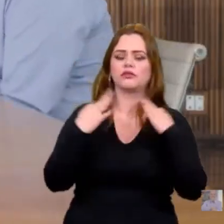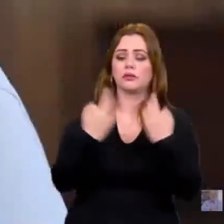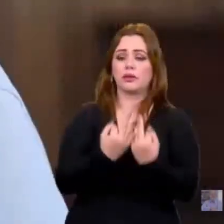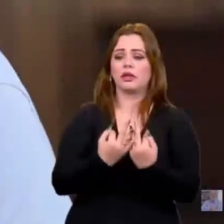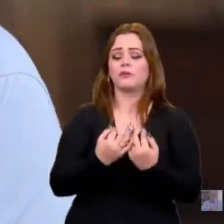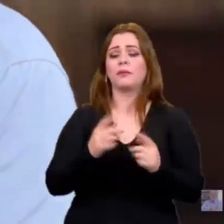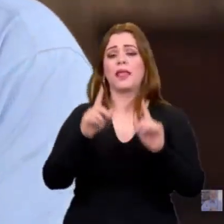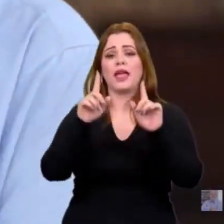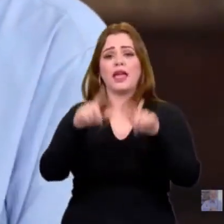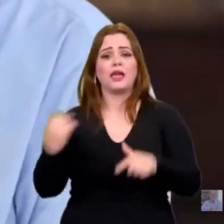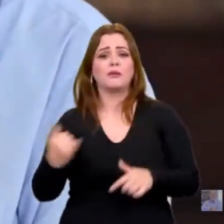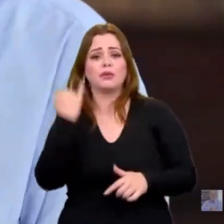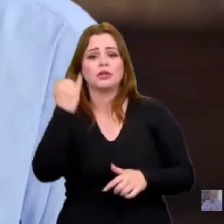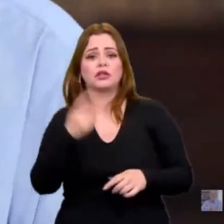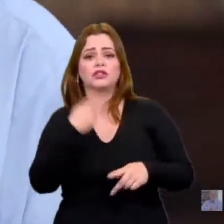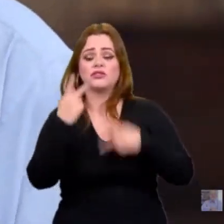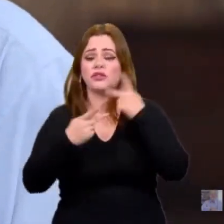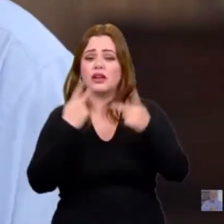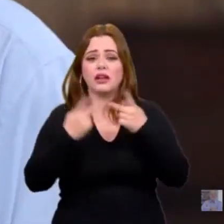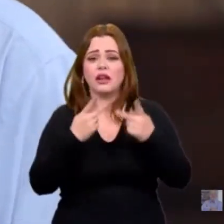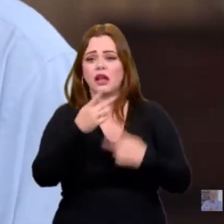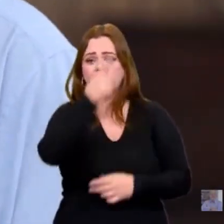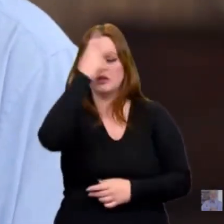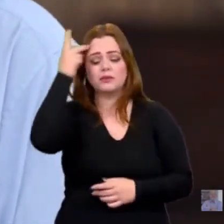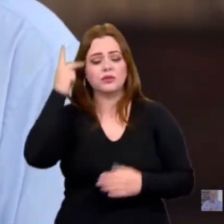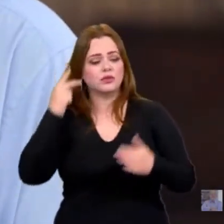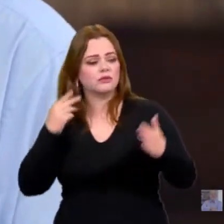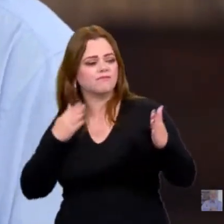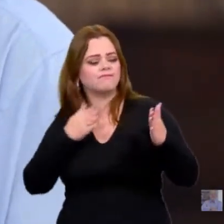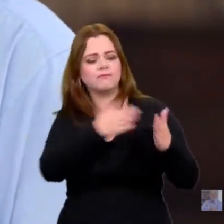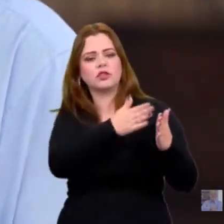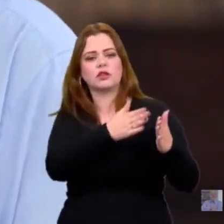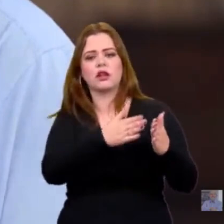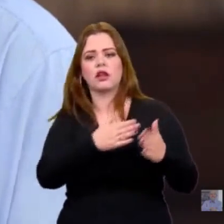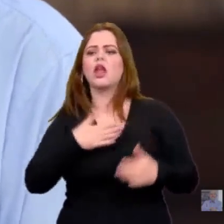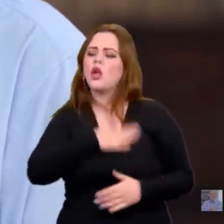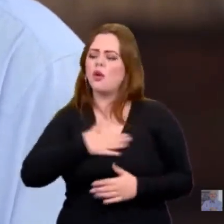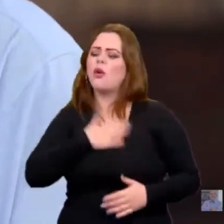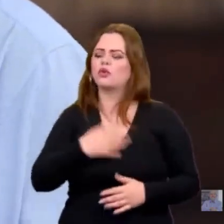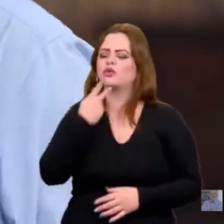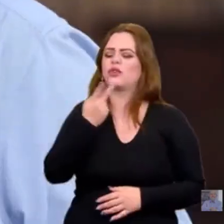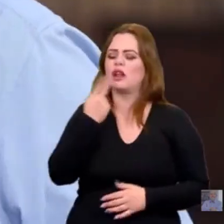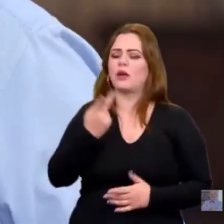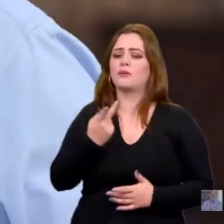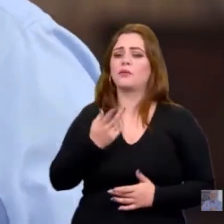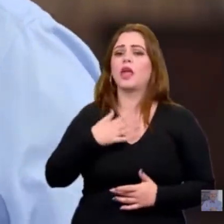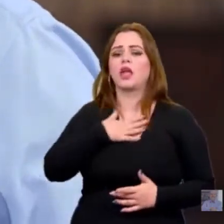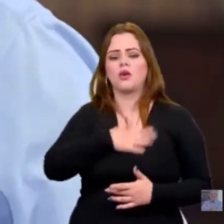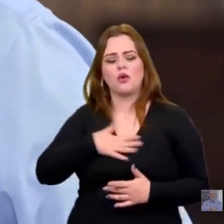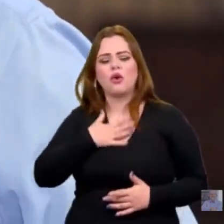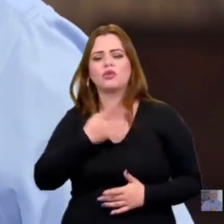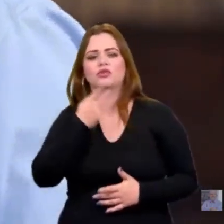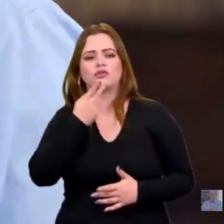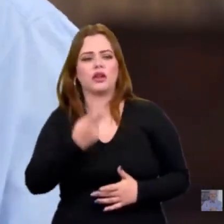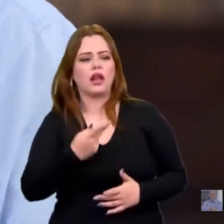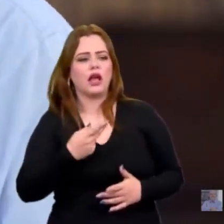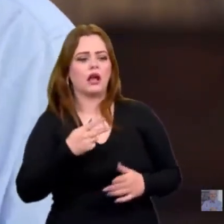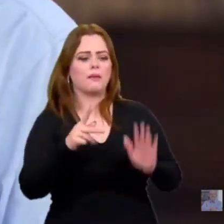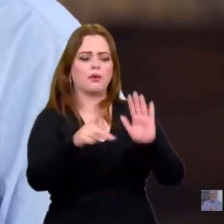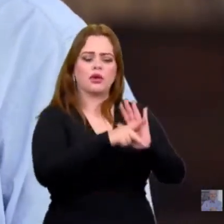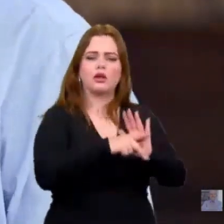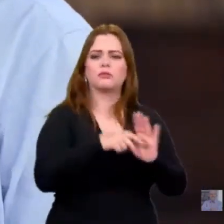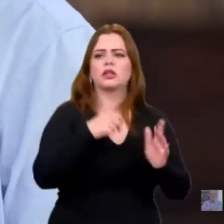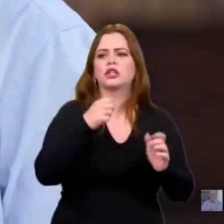Olha, eu gosto de falar. Eu gosto de falar, eu gosto de programa de rádio, eu gosto de programa de televisão. Eu gosto de